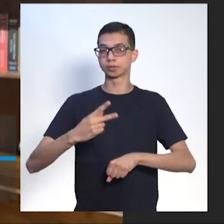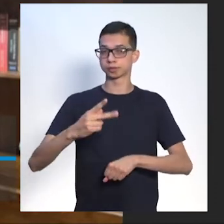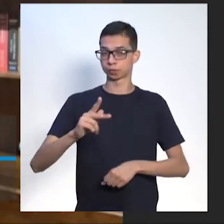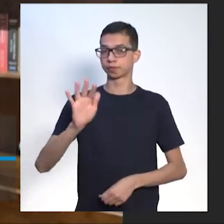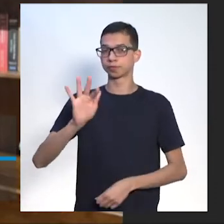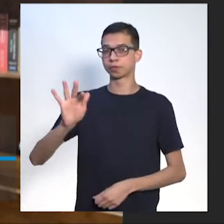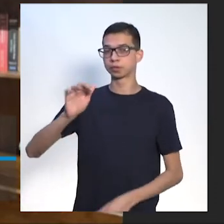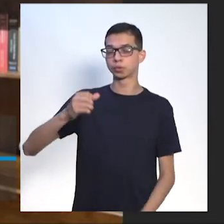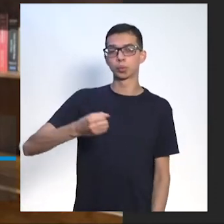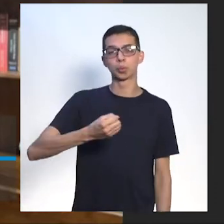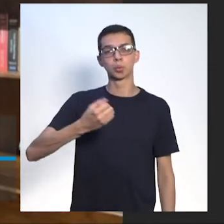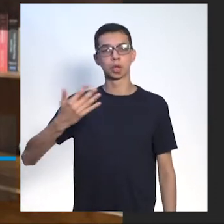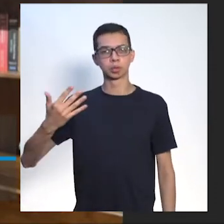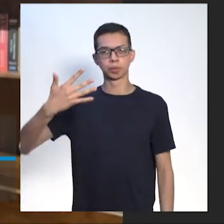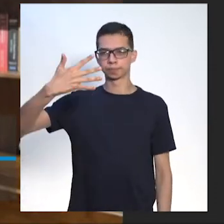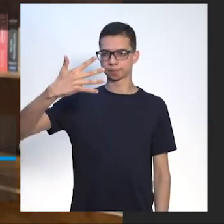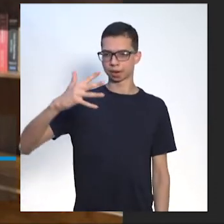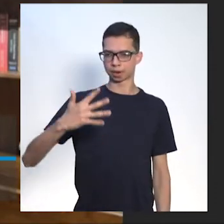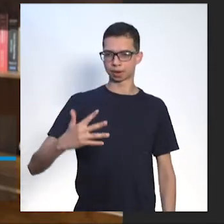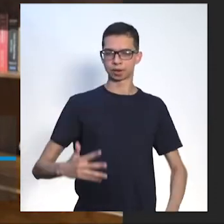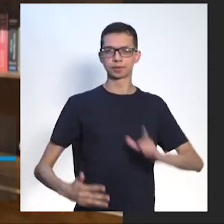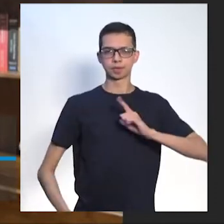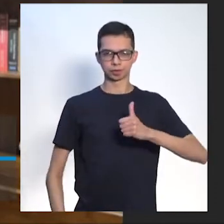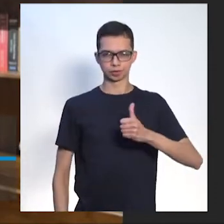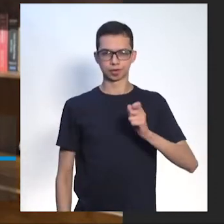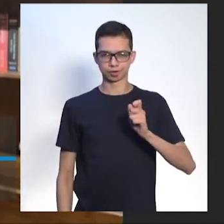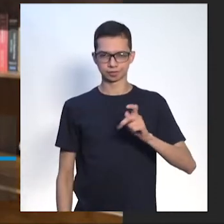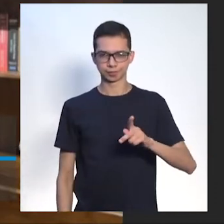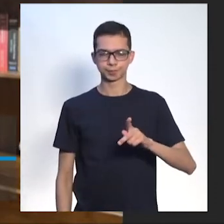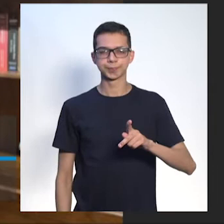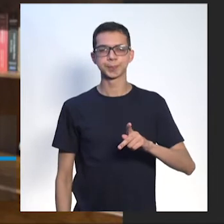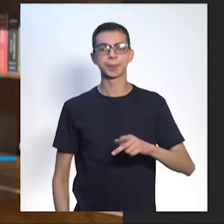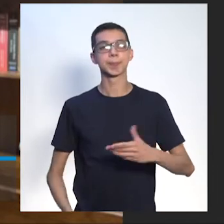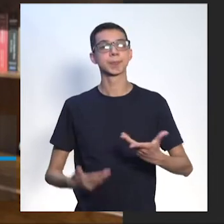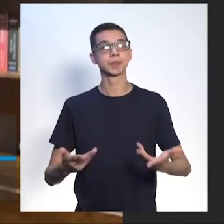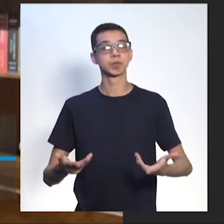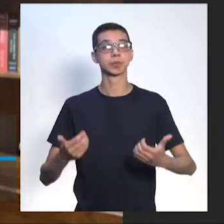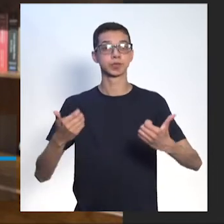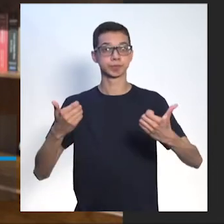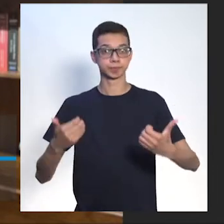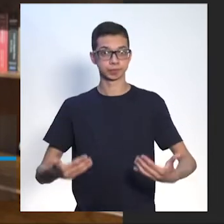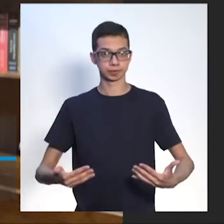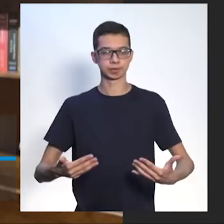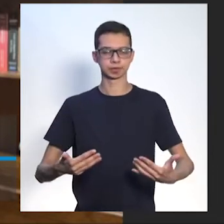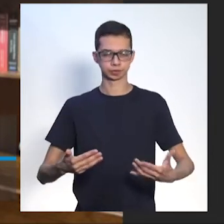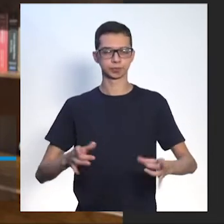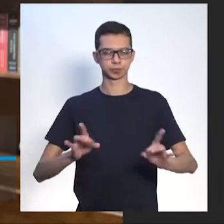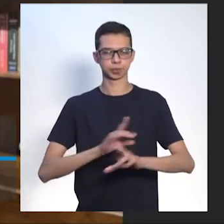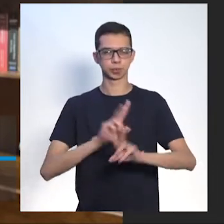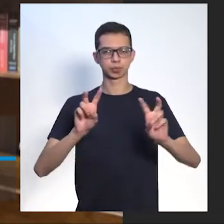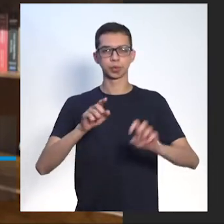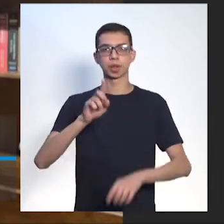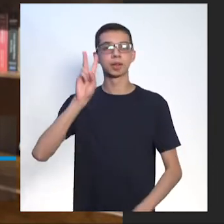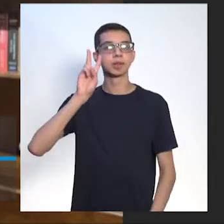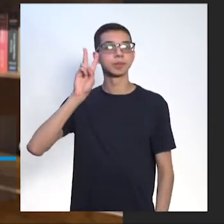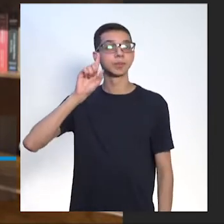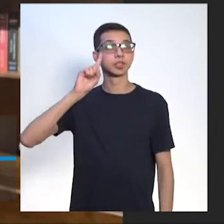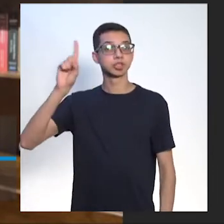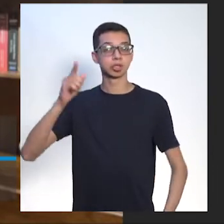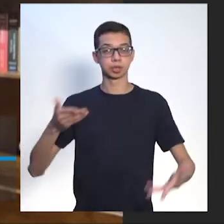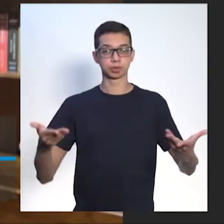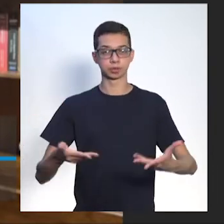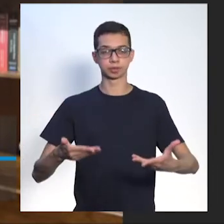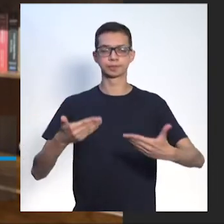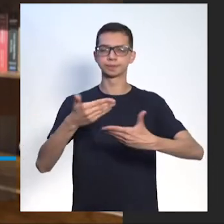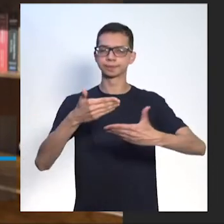opção. Tranquilo? Sossegado? Falado isso, gente, vamos relembrar as datas. Vamos entrar agora no outro slide